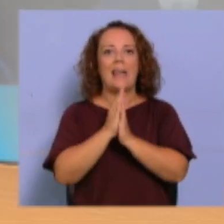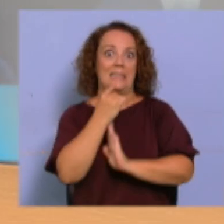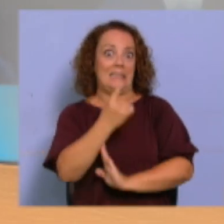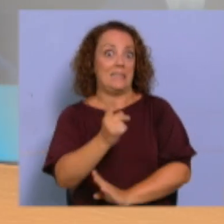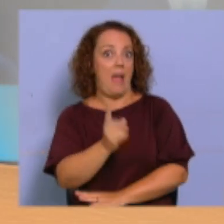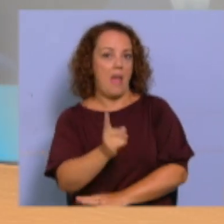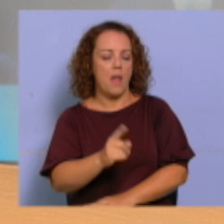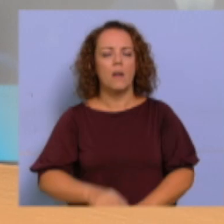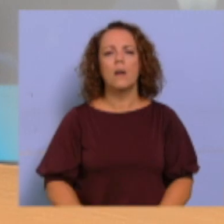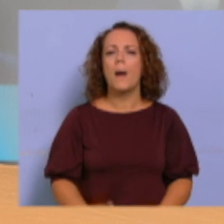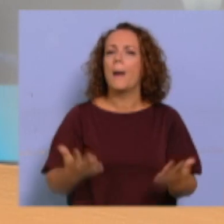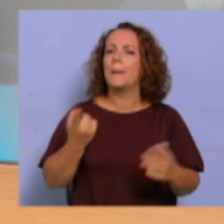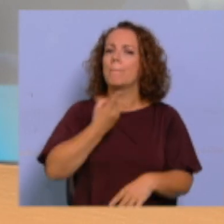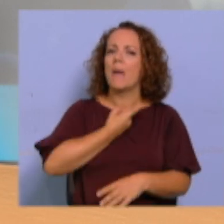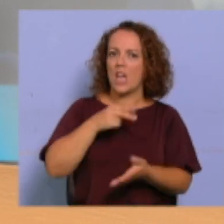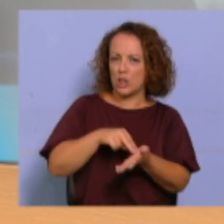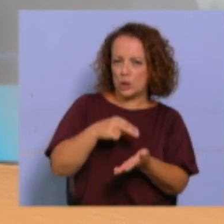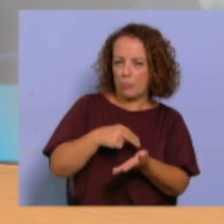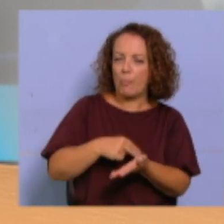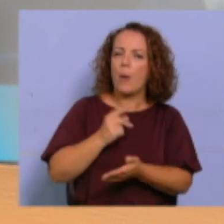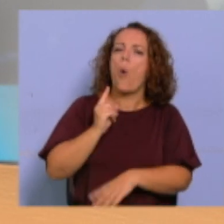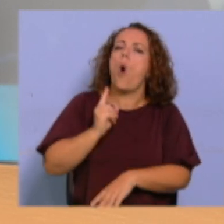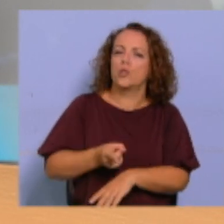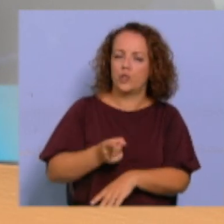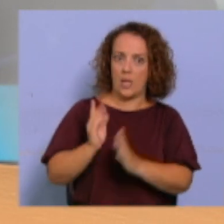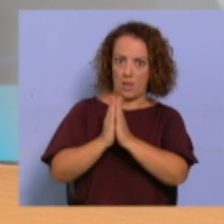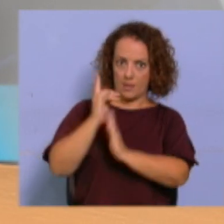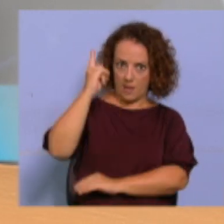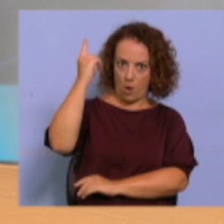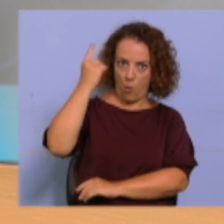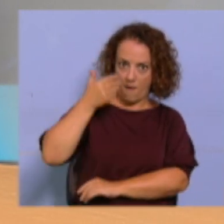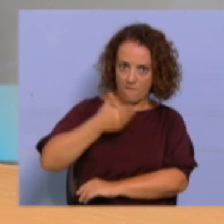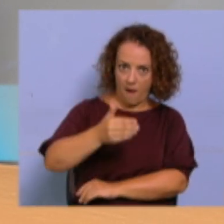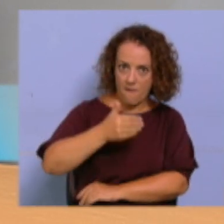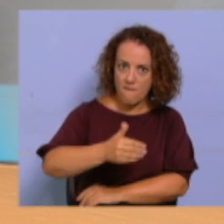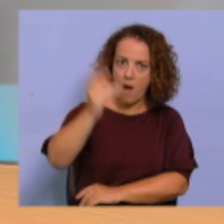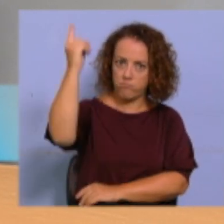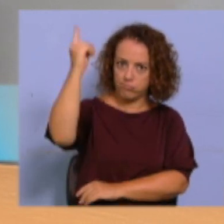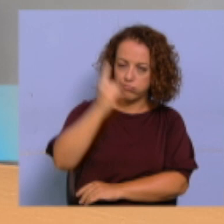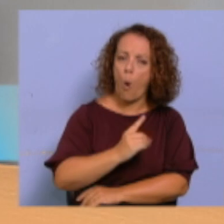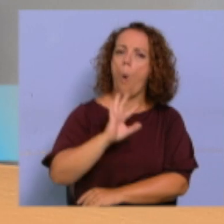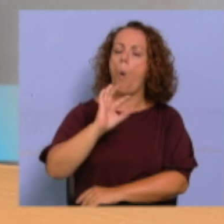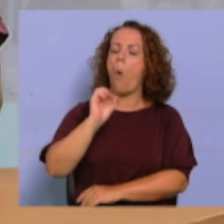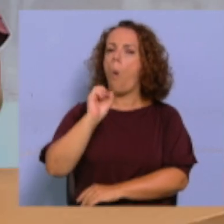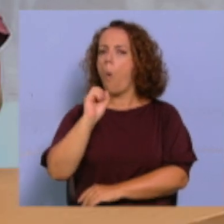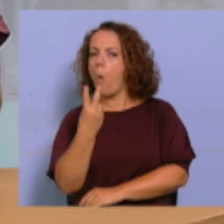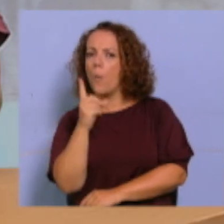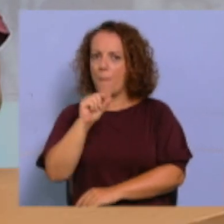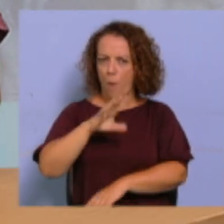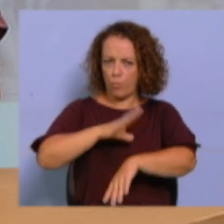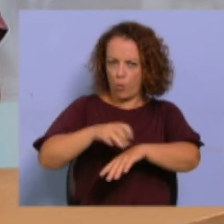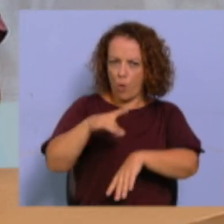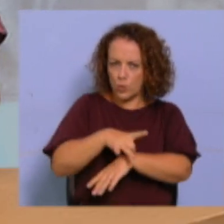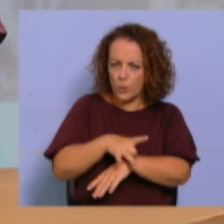Esperar o tempo de Deus, o ritmo de Deus, neste evoluir até de uma doença? Sim, exatamente. Quer dizer, porque